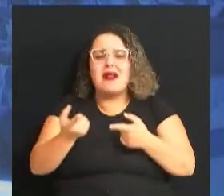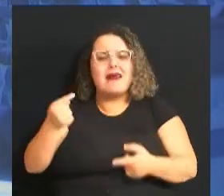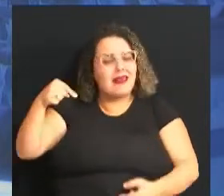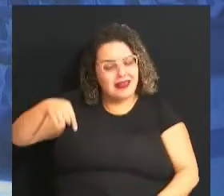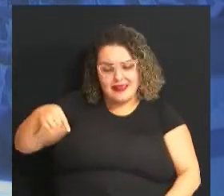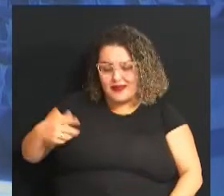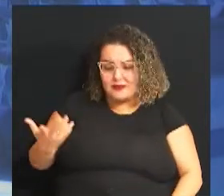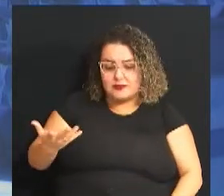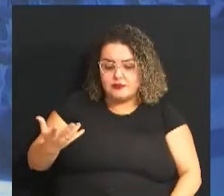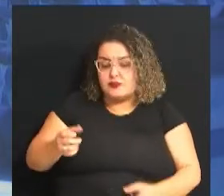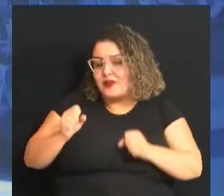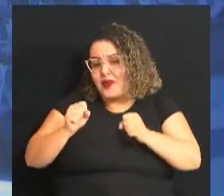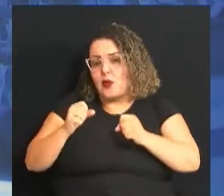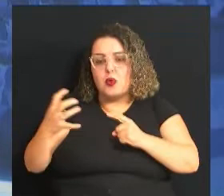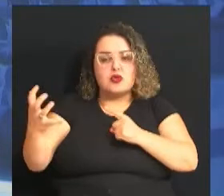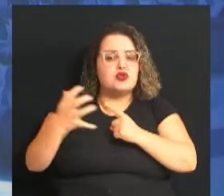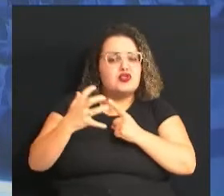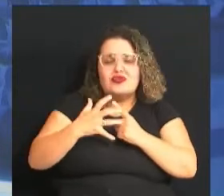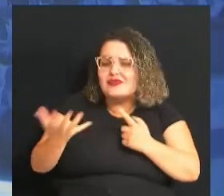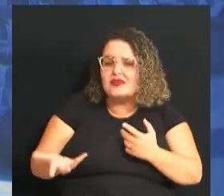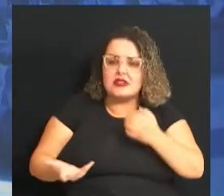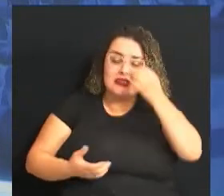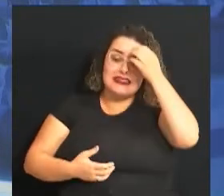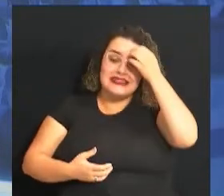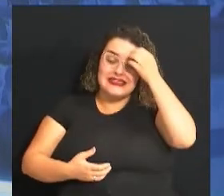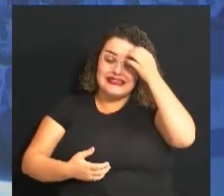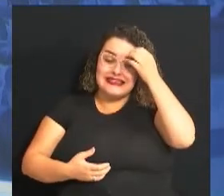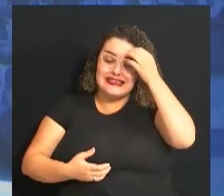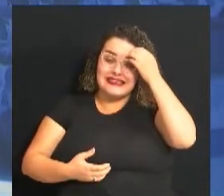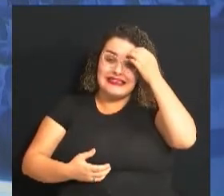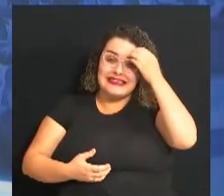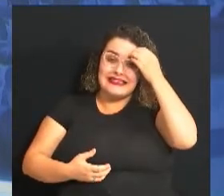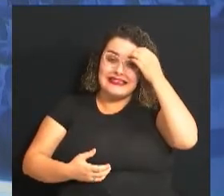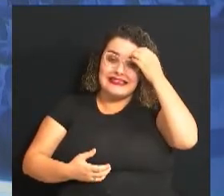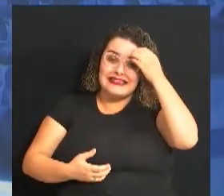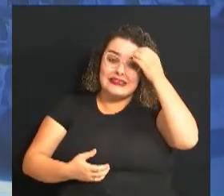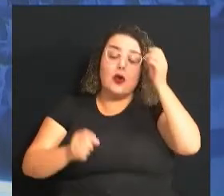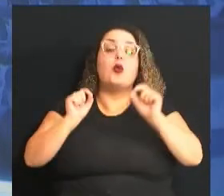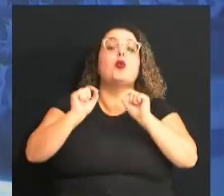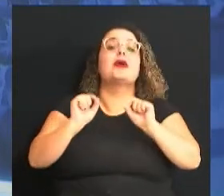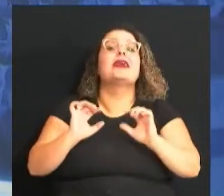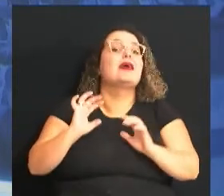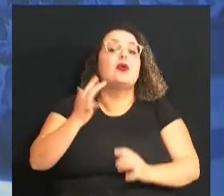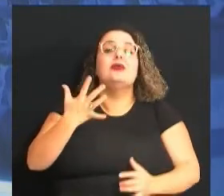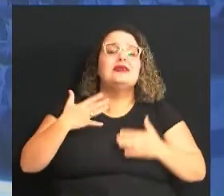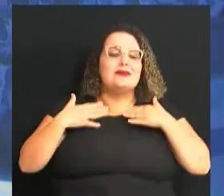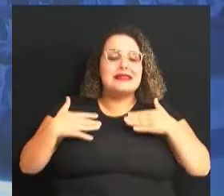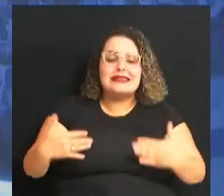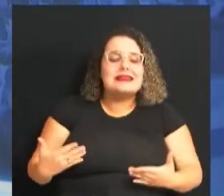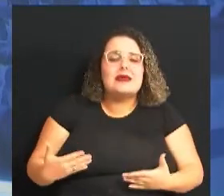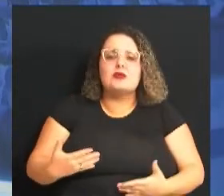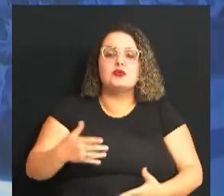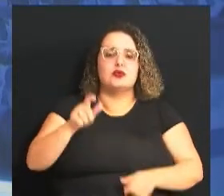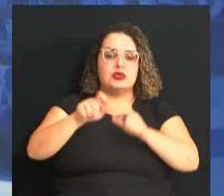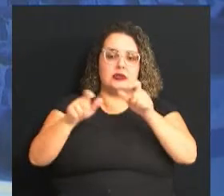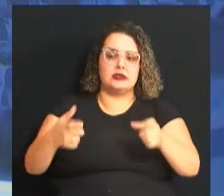pode ser afetado pela hepatite? O que que vai acontecer com todo o corpo, com toda a saúde da pessoa?